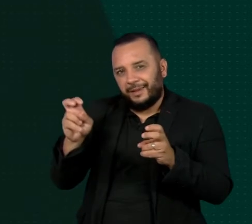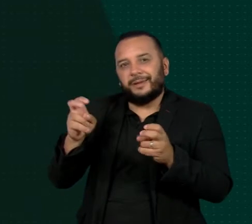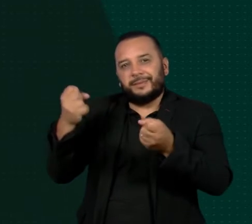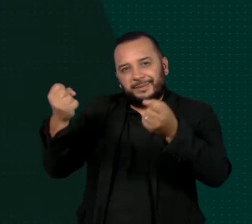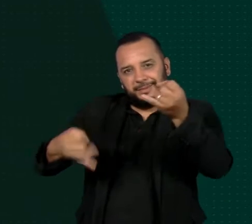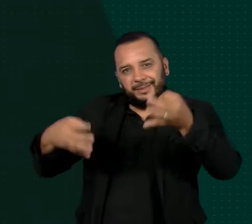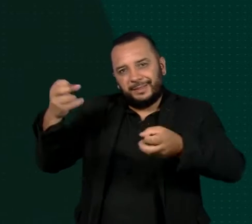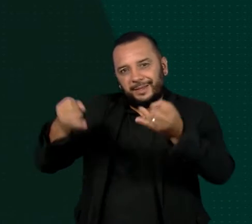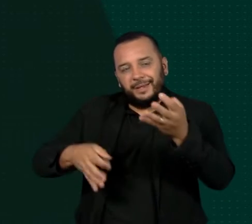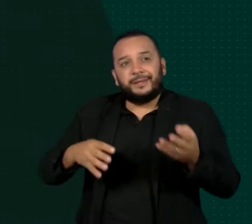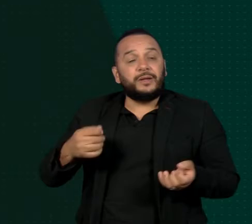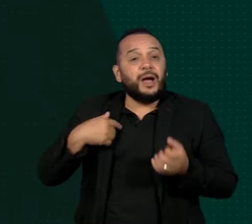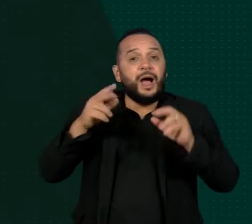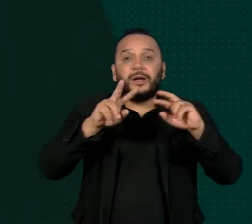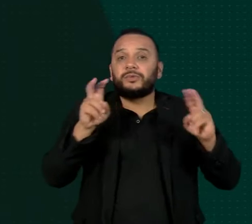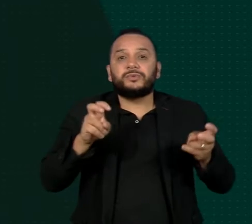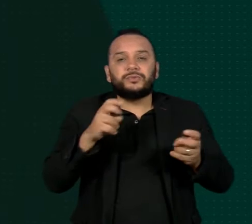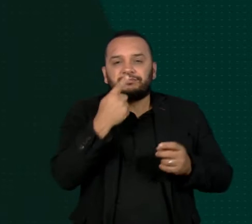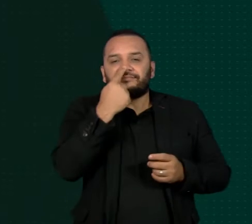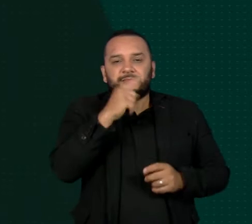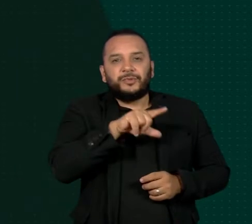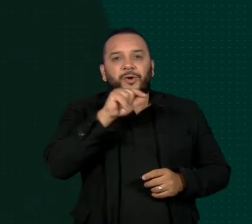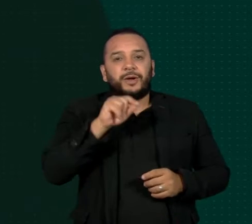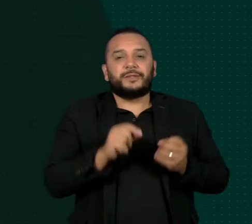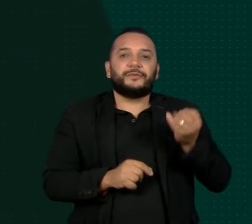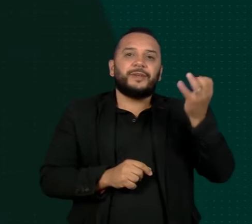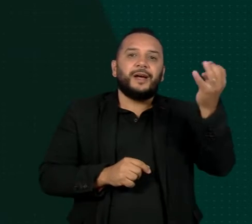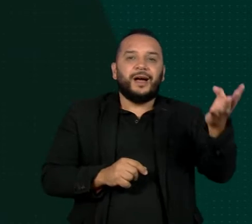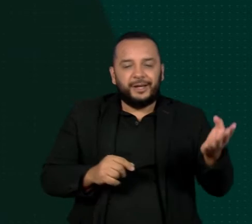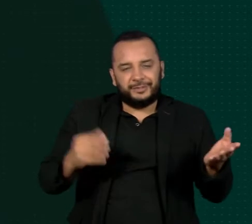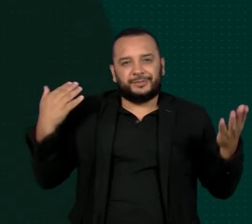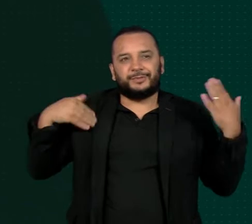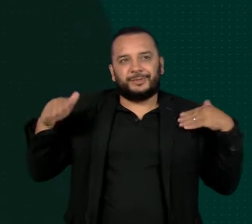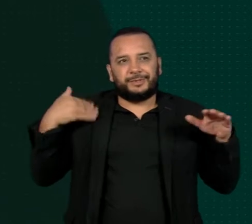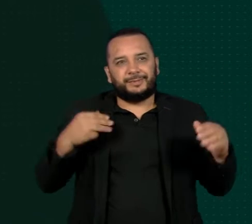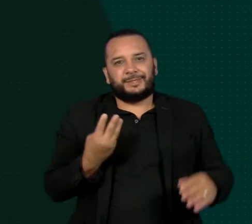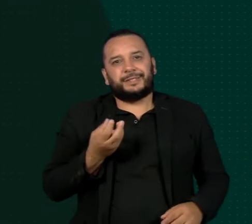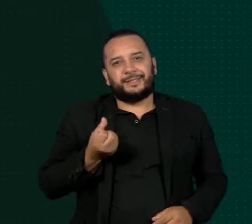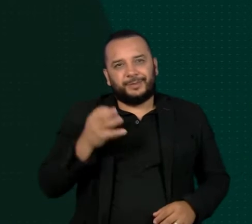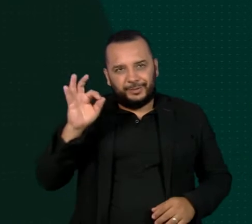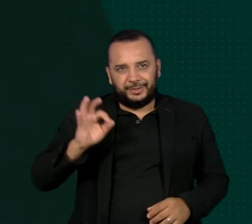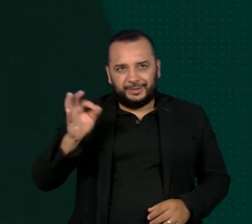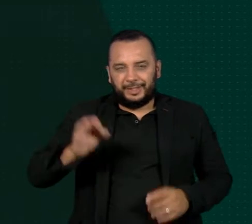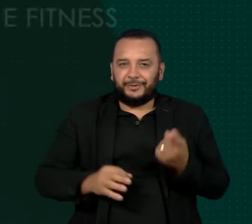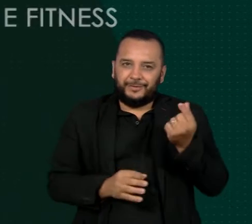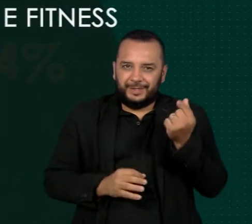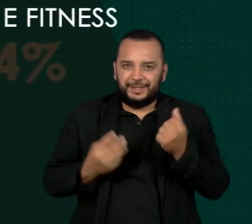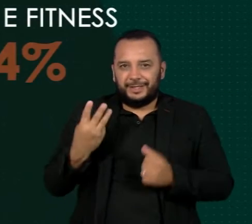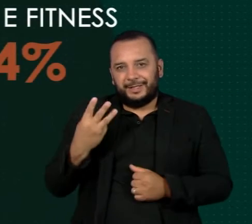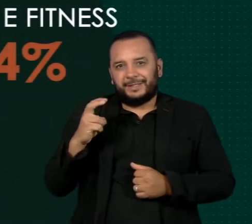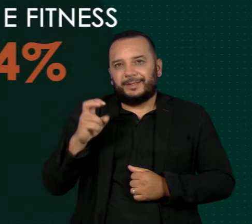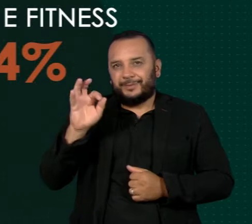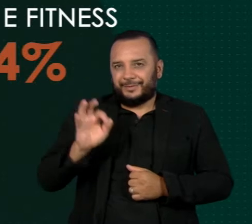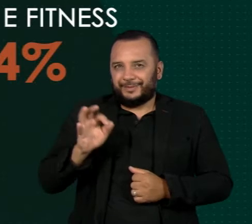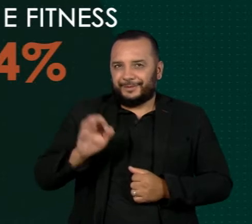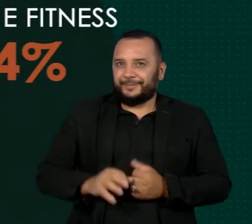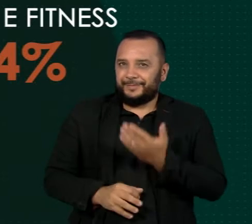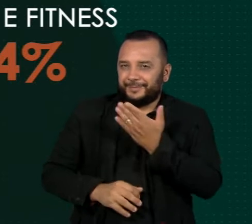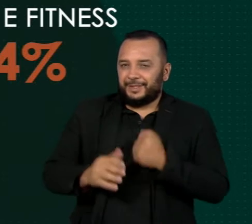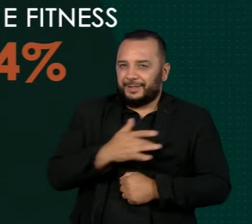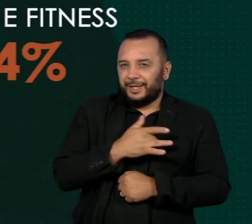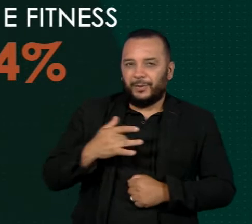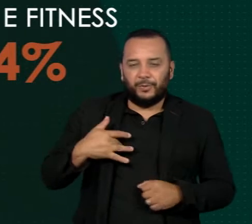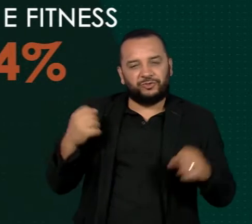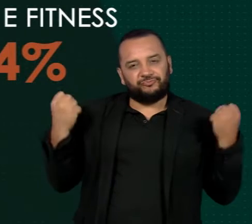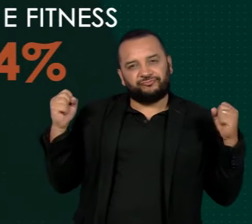assuntos preferidos dos internautas são viagens e turismo, com 36%, finanças, com 35% e saúde